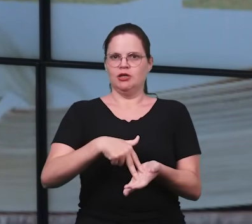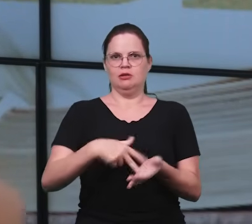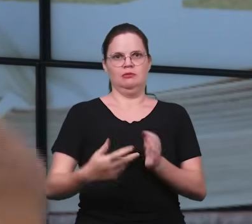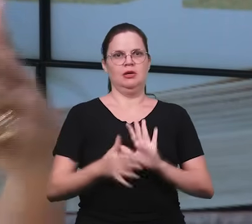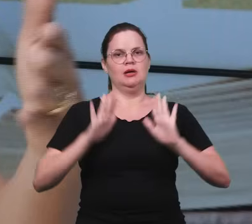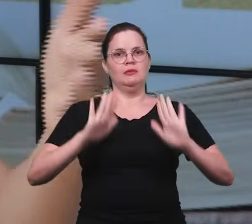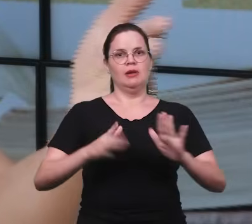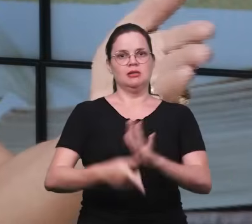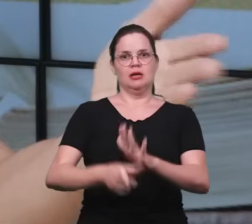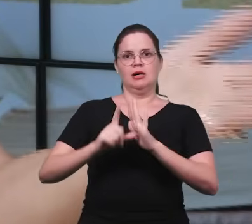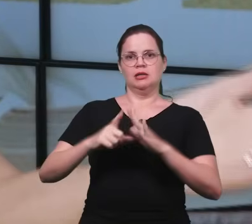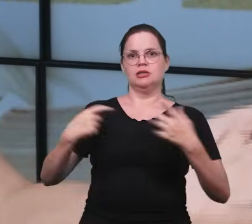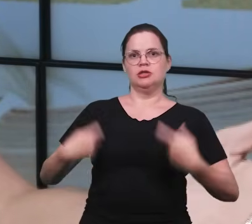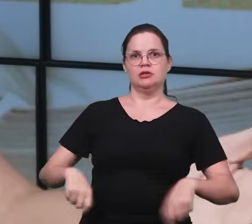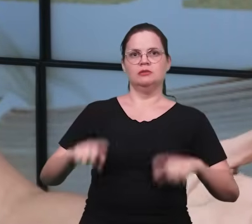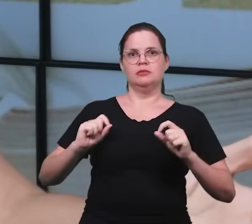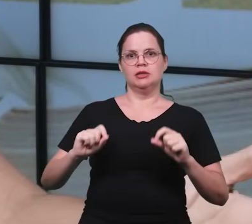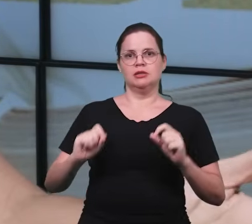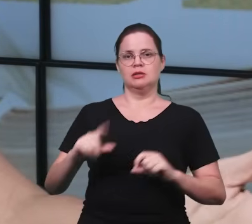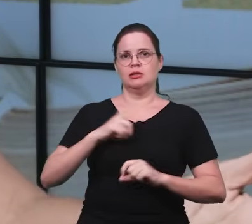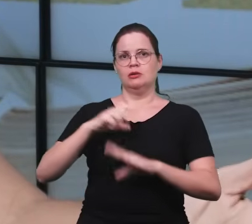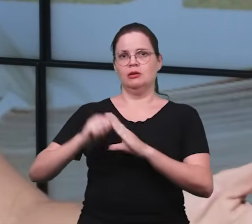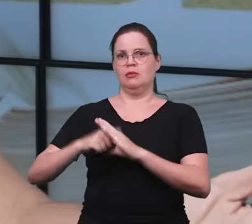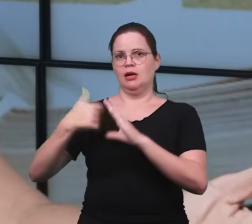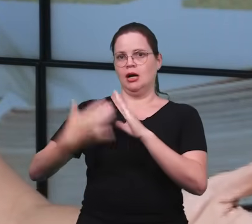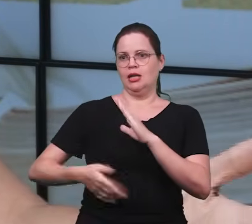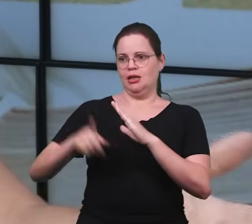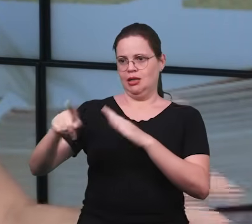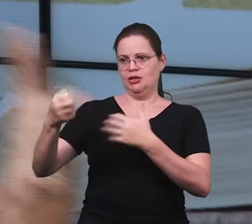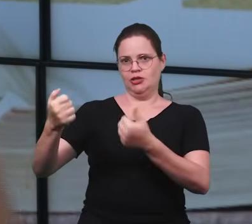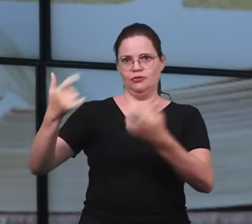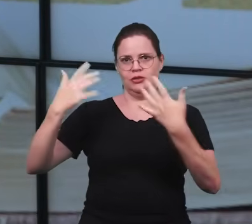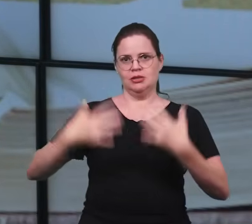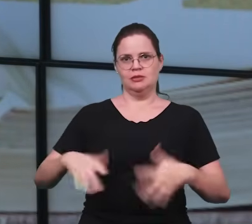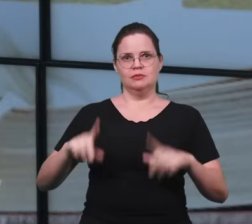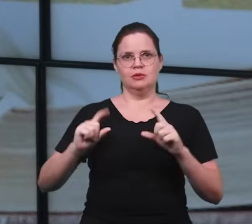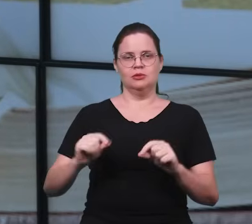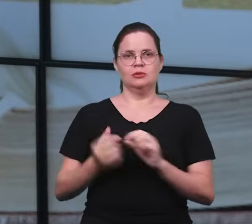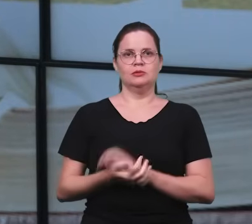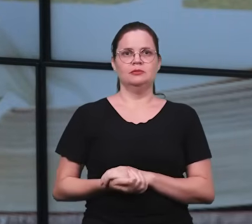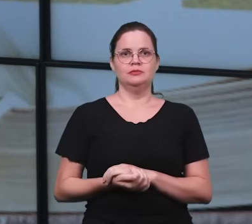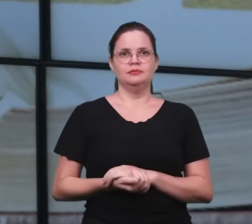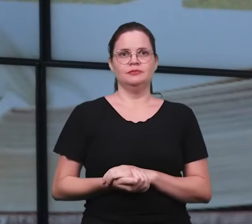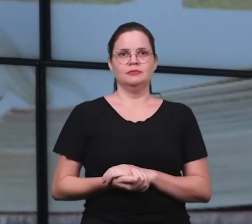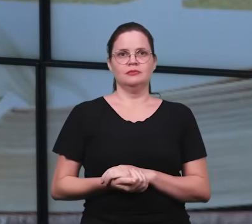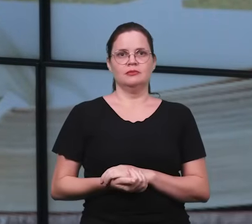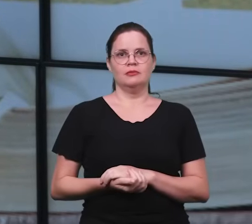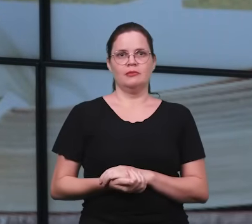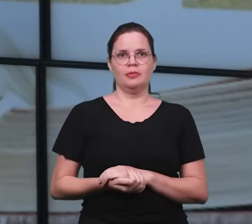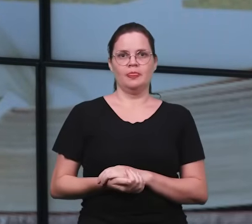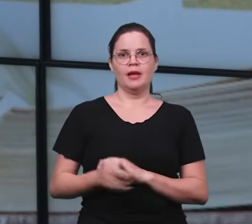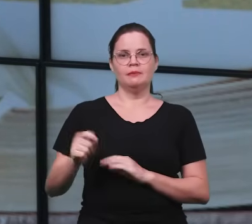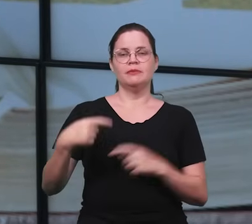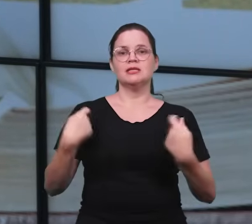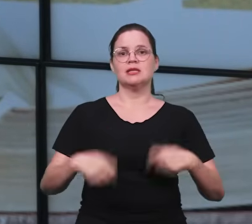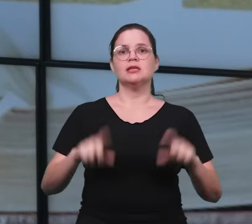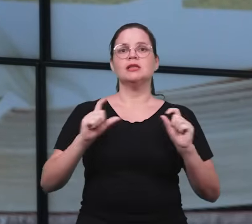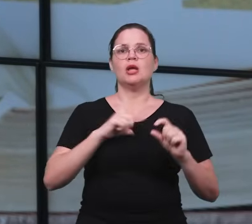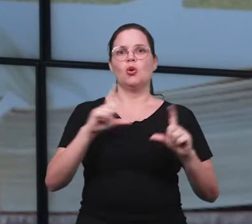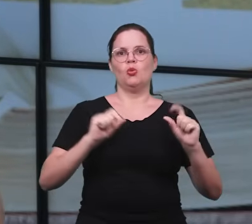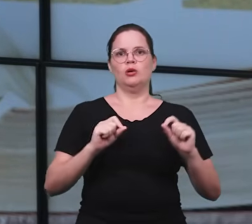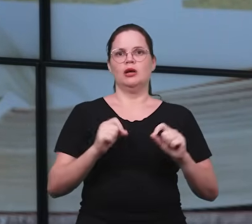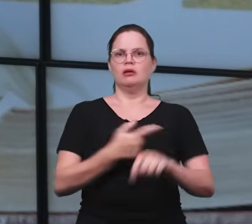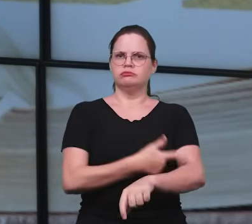nós tenhamos uma das características que você falou aí, já de uma mulher virtuosa, que é a disciplina, né?